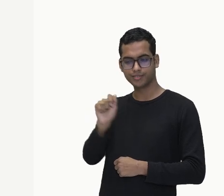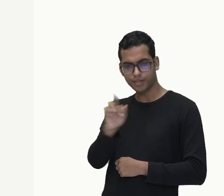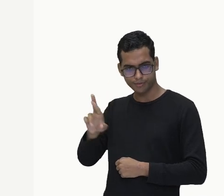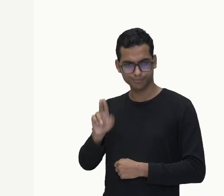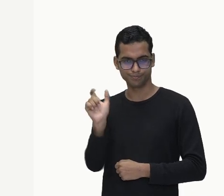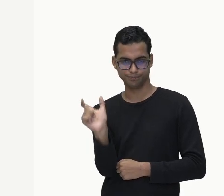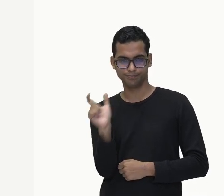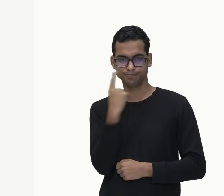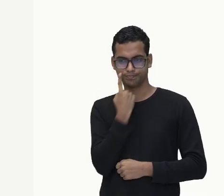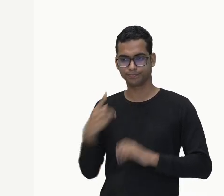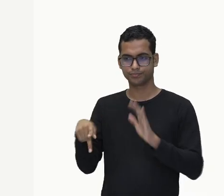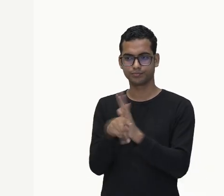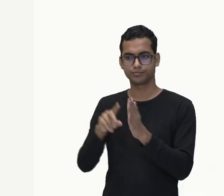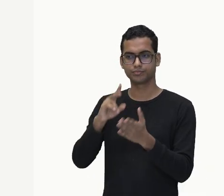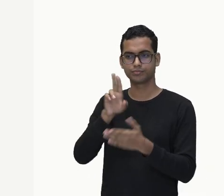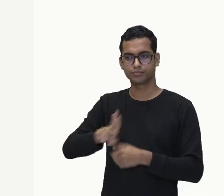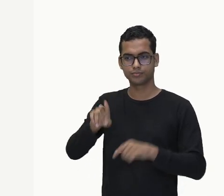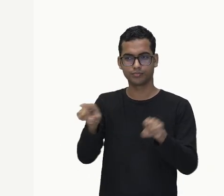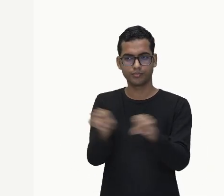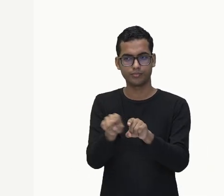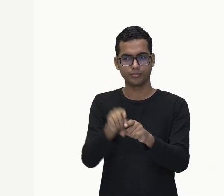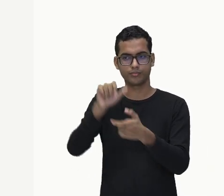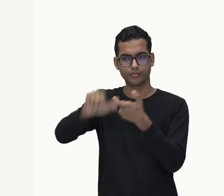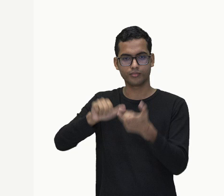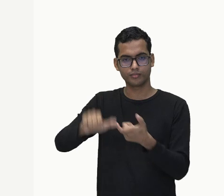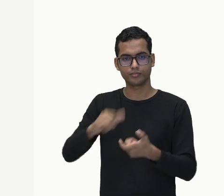do plural, né? O verbo venir, que é o verbo vir.